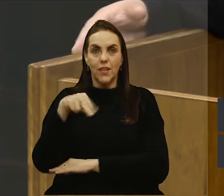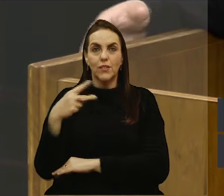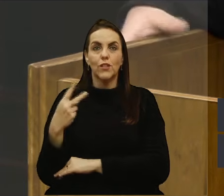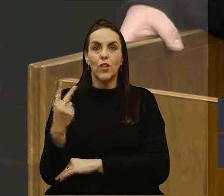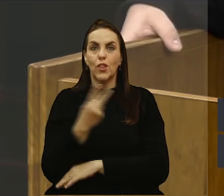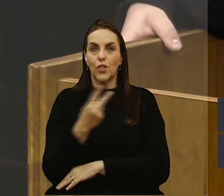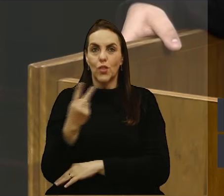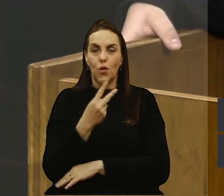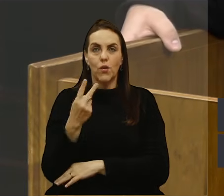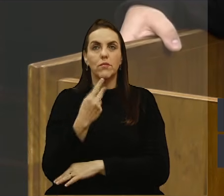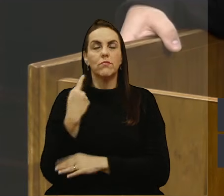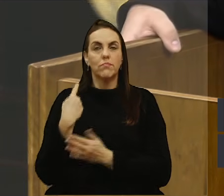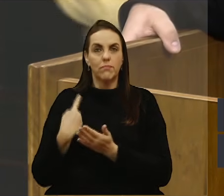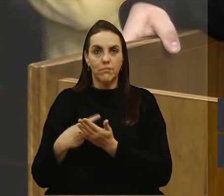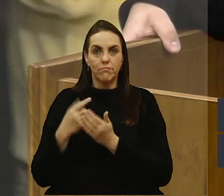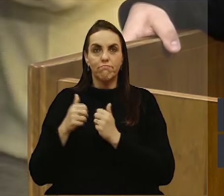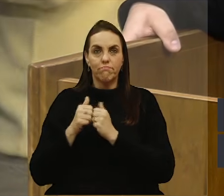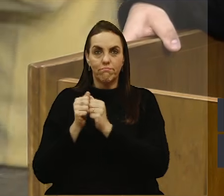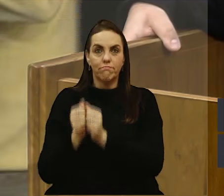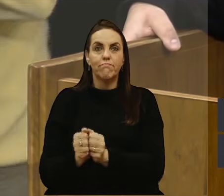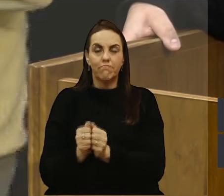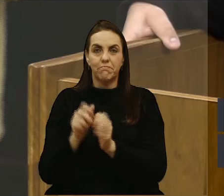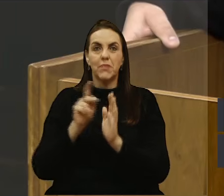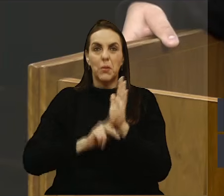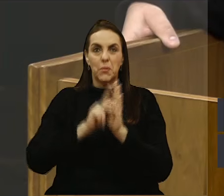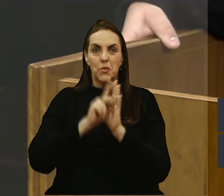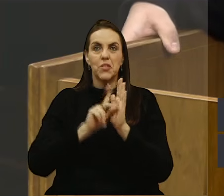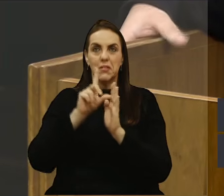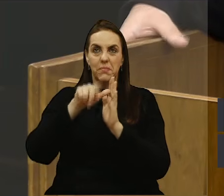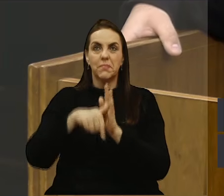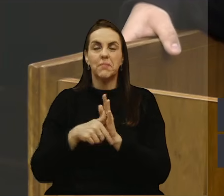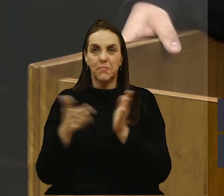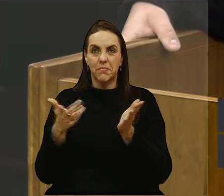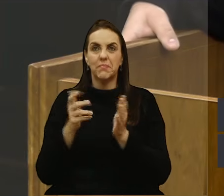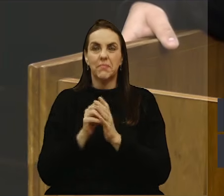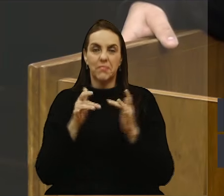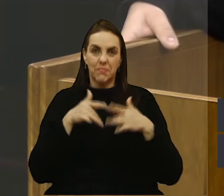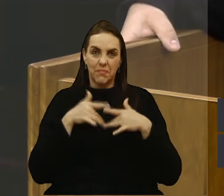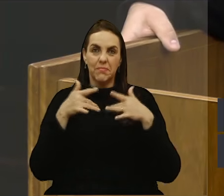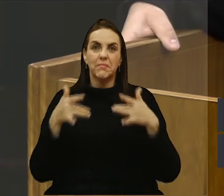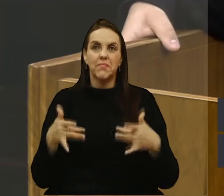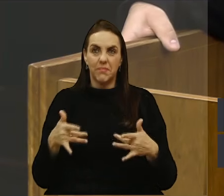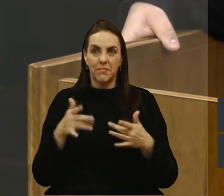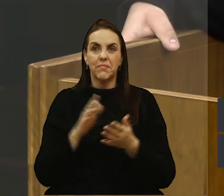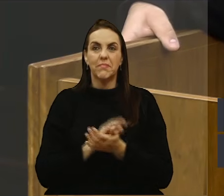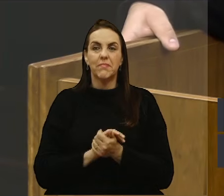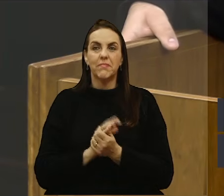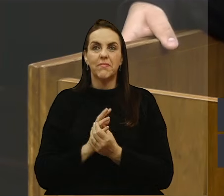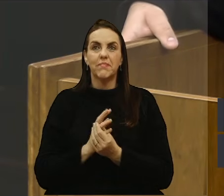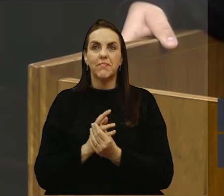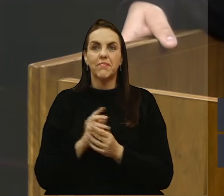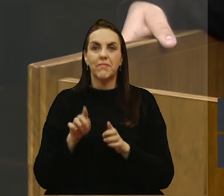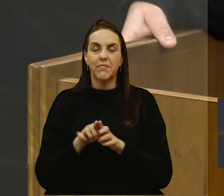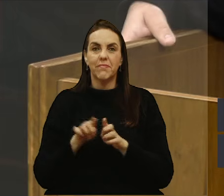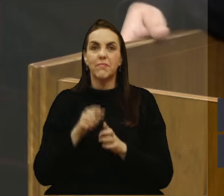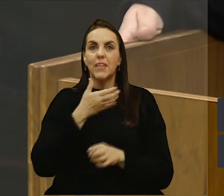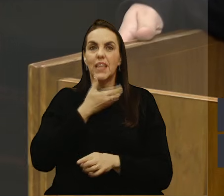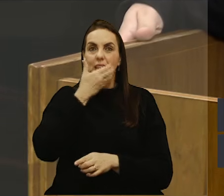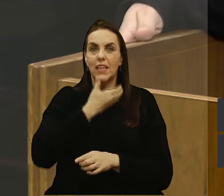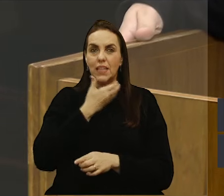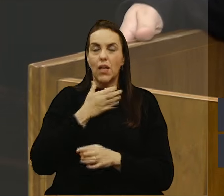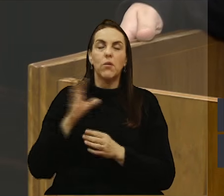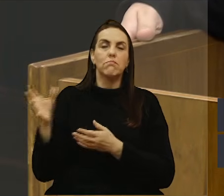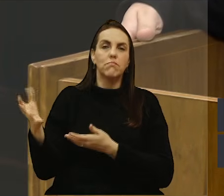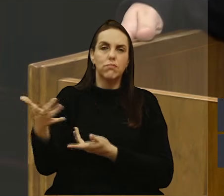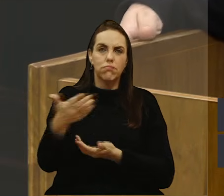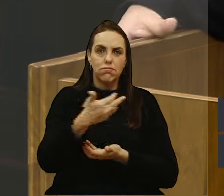roqueiros. Nós vamos protocolar um projeto em seguida, Natal Solidário do Rock. Então, que eles arrecadam